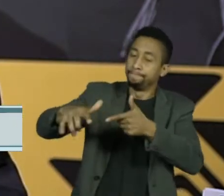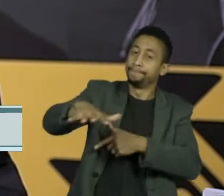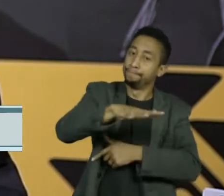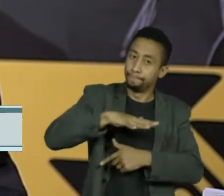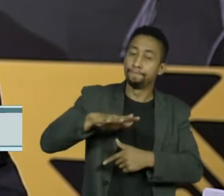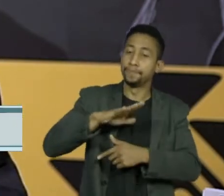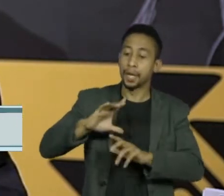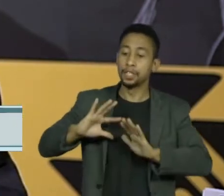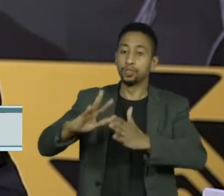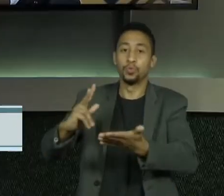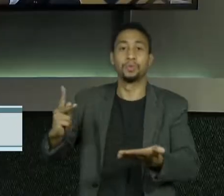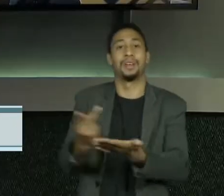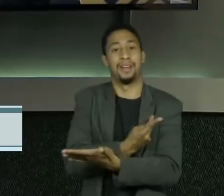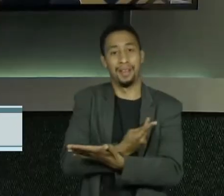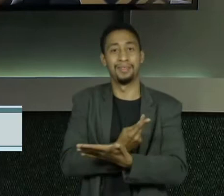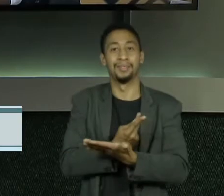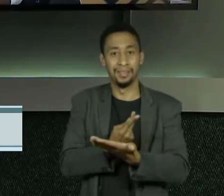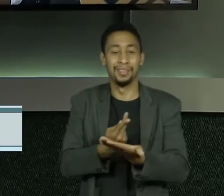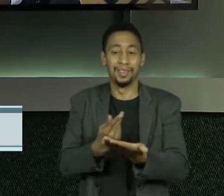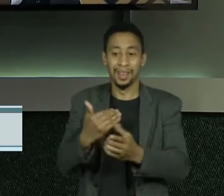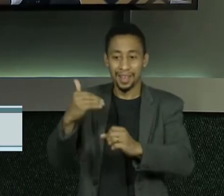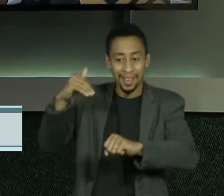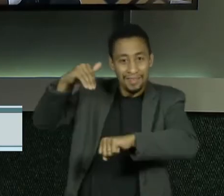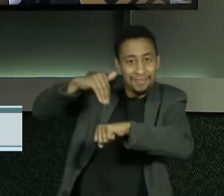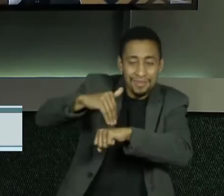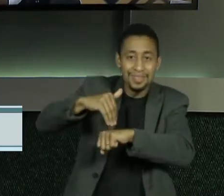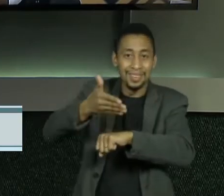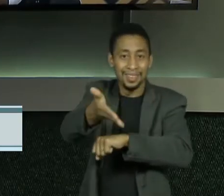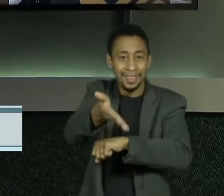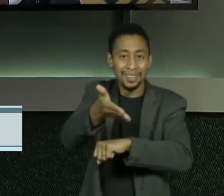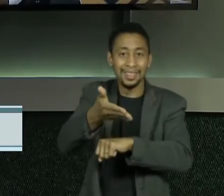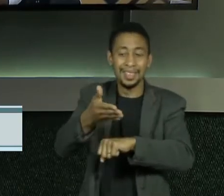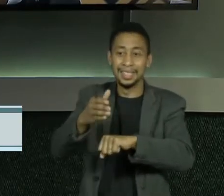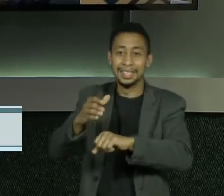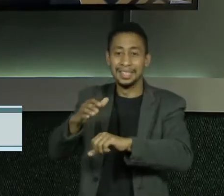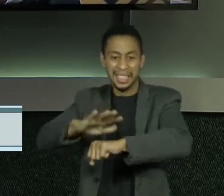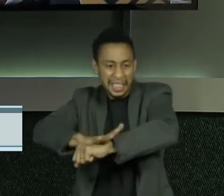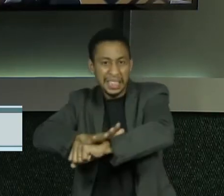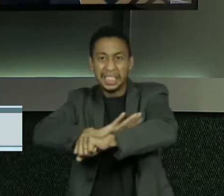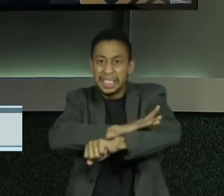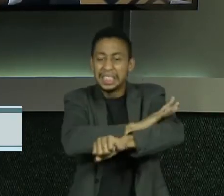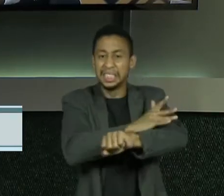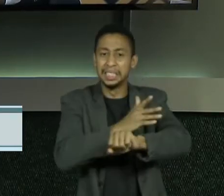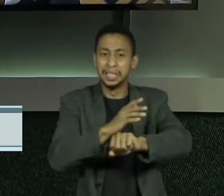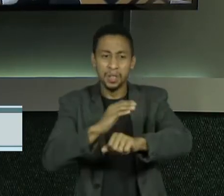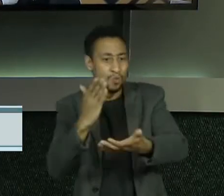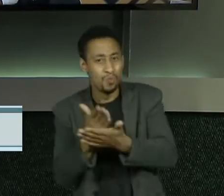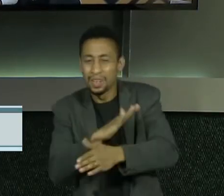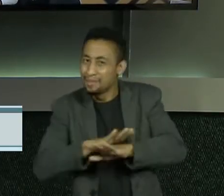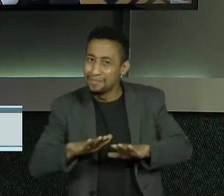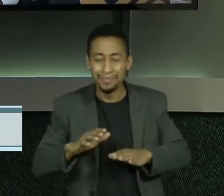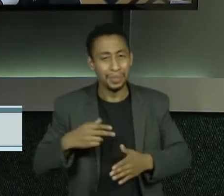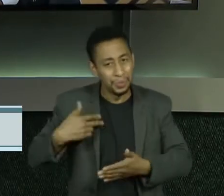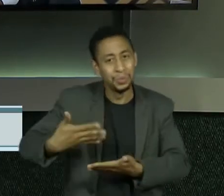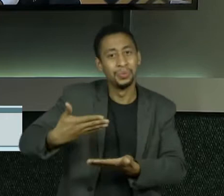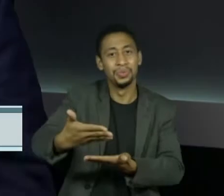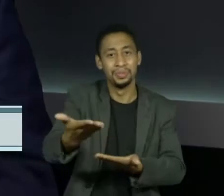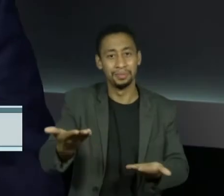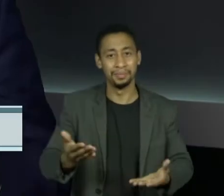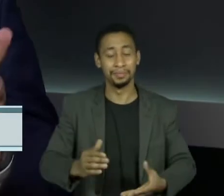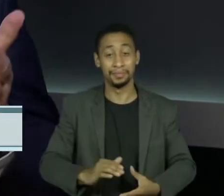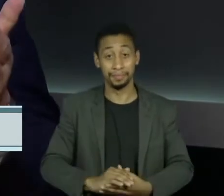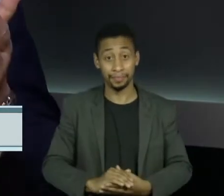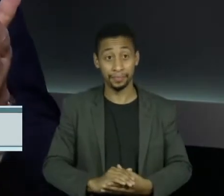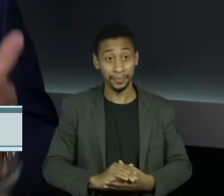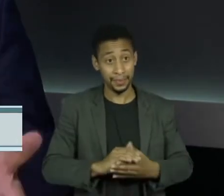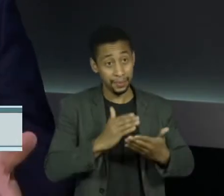errônea, equivocada e irresponsável de não tratar o racismo com vigor e com rigor com que ele precisa ser tratado.